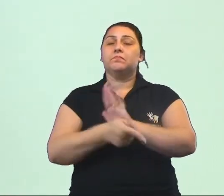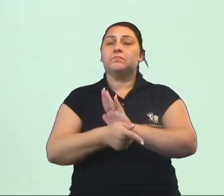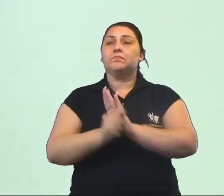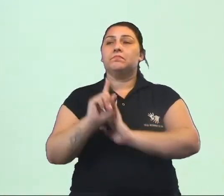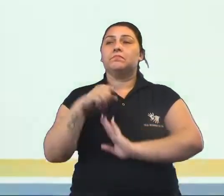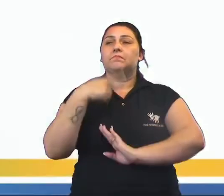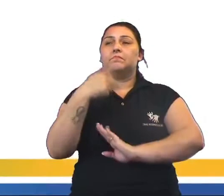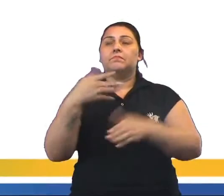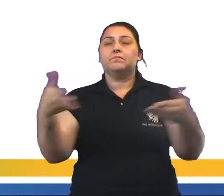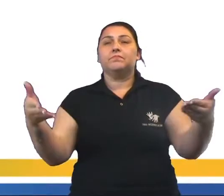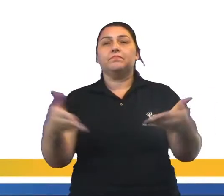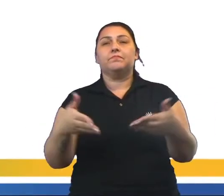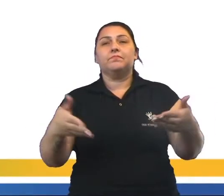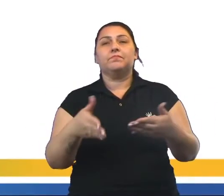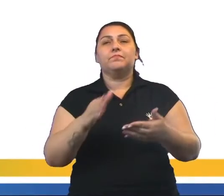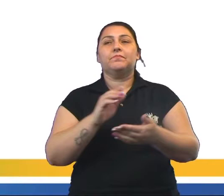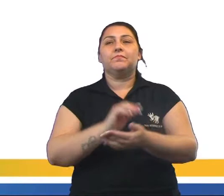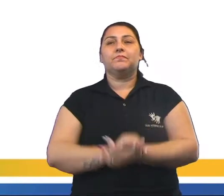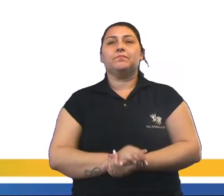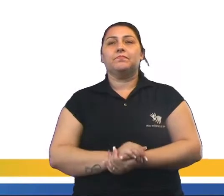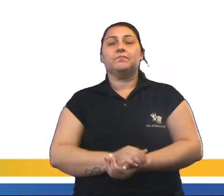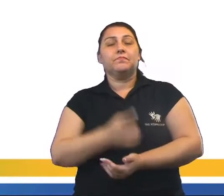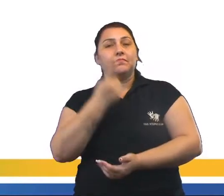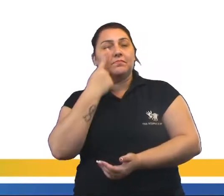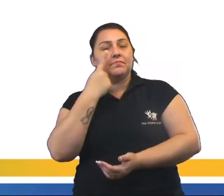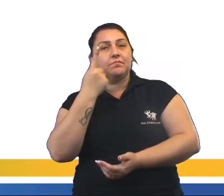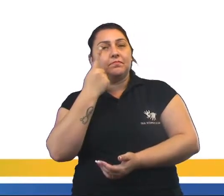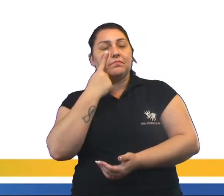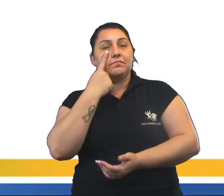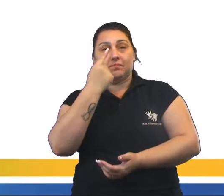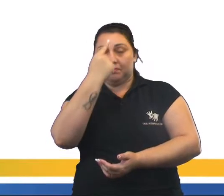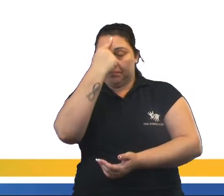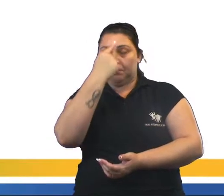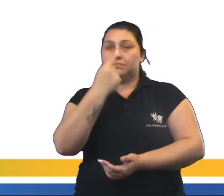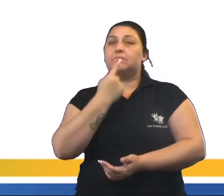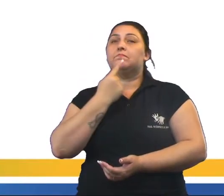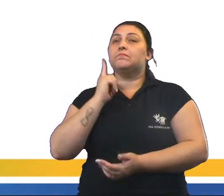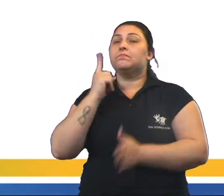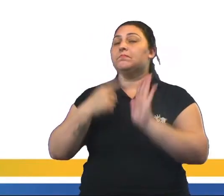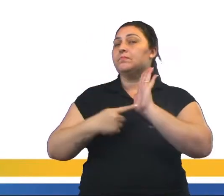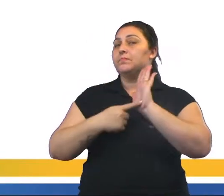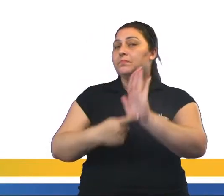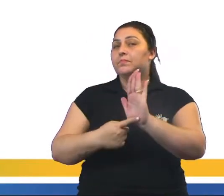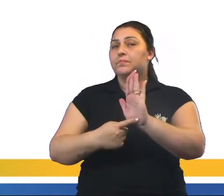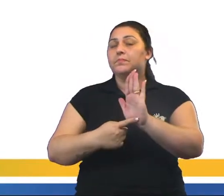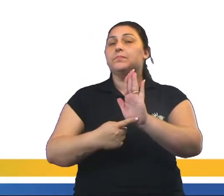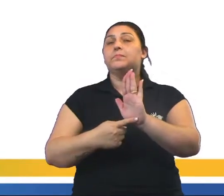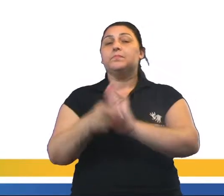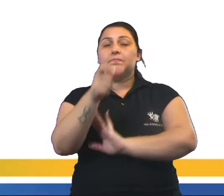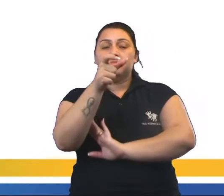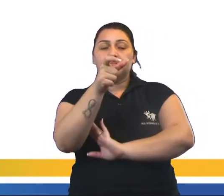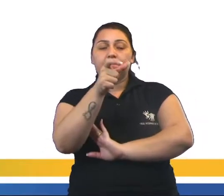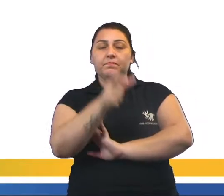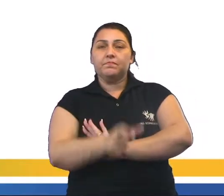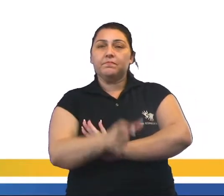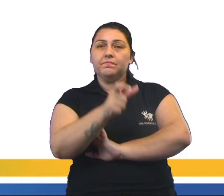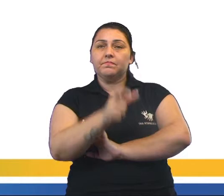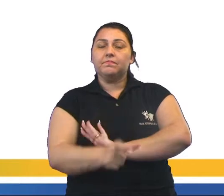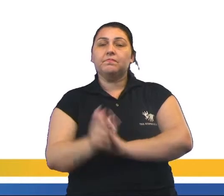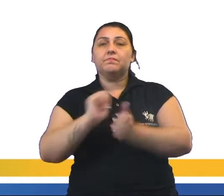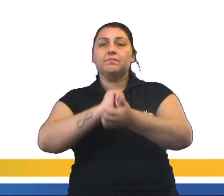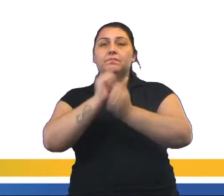nós vamos falar hoje. Vamos lá. Olhem só, gente, olhem as imagens que mostram personalidades do esporte